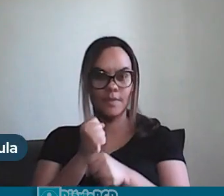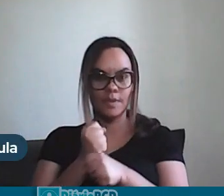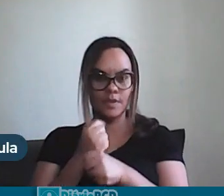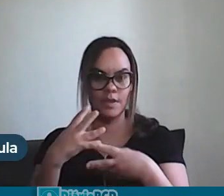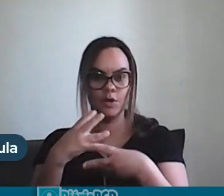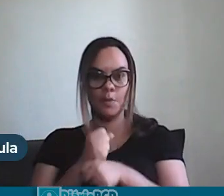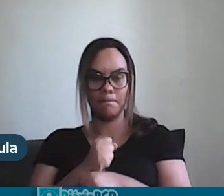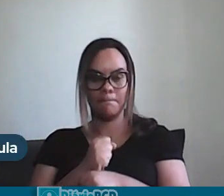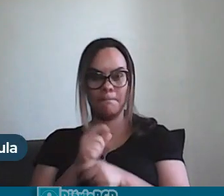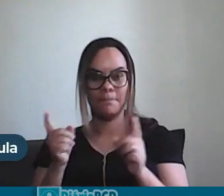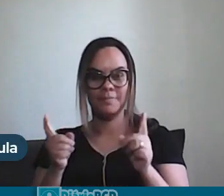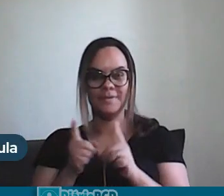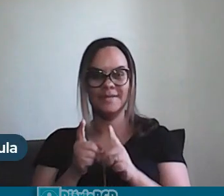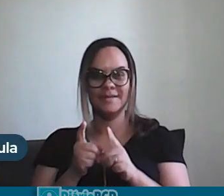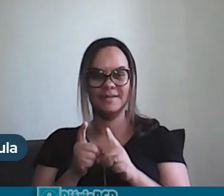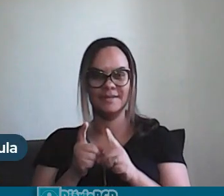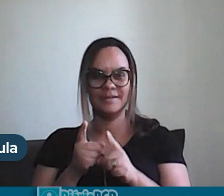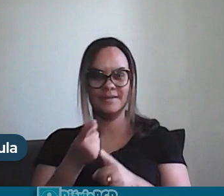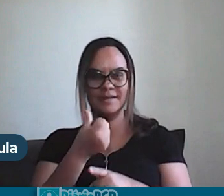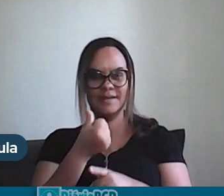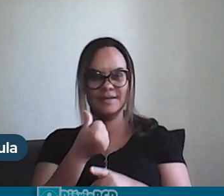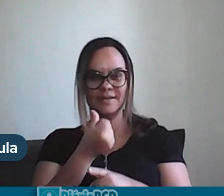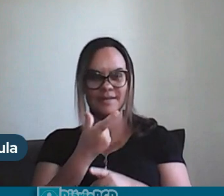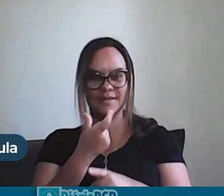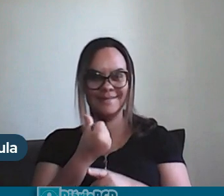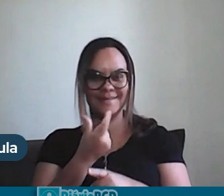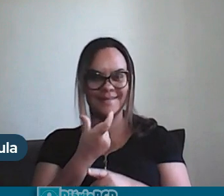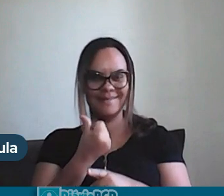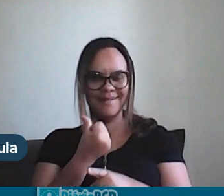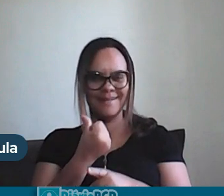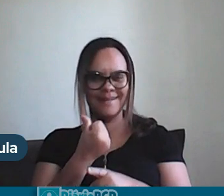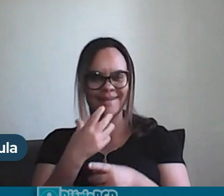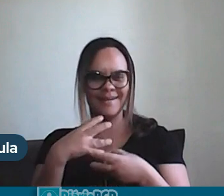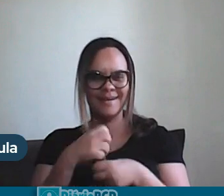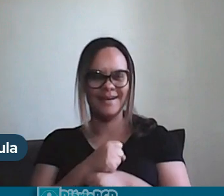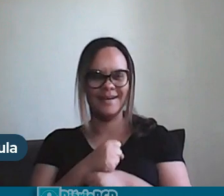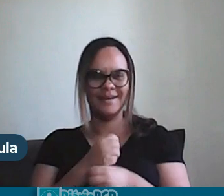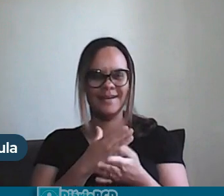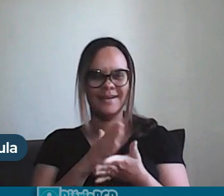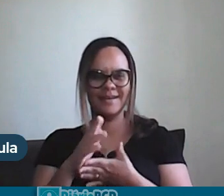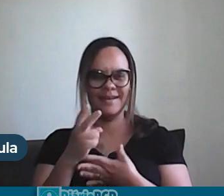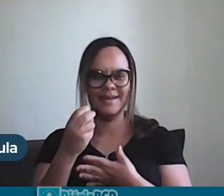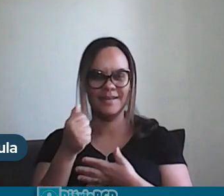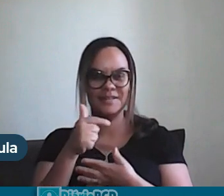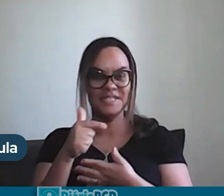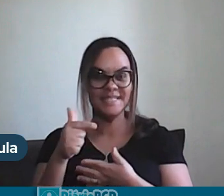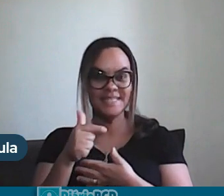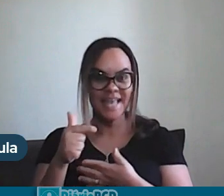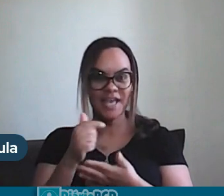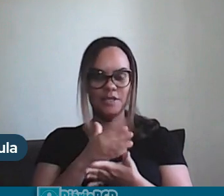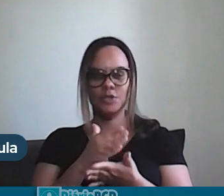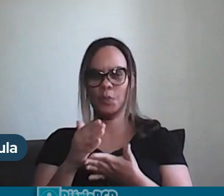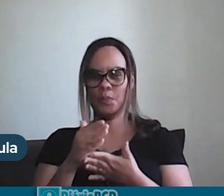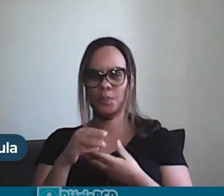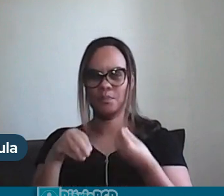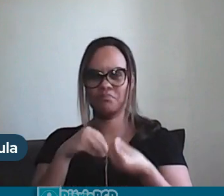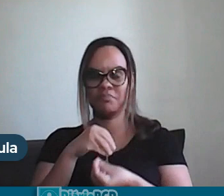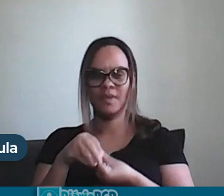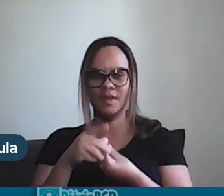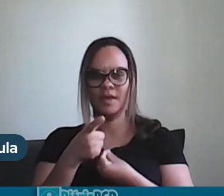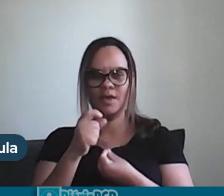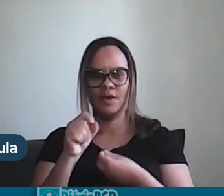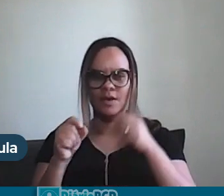mínimo de 10 anos? 16, pode fazer essa conta aí, porque começou mesmo lá em 2007. A senhora acha que nesses